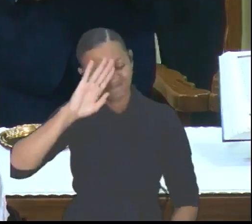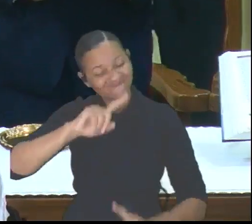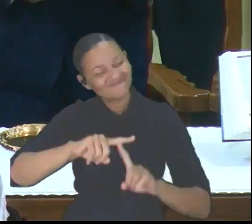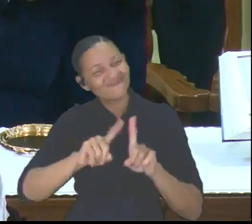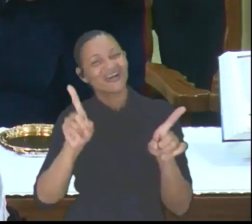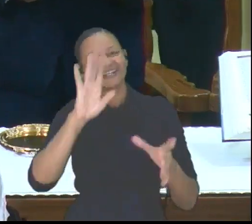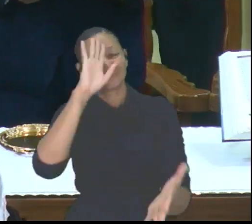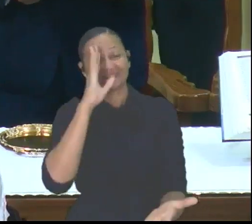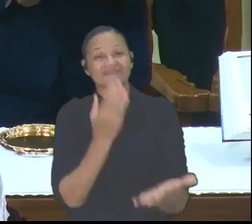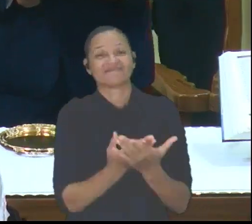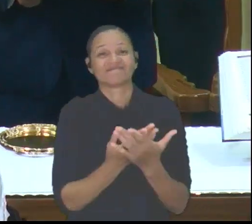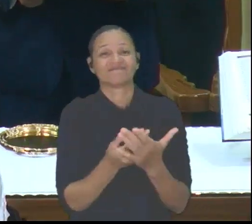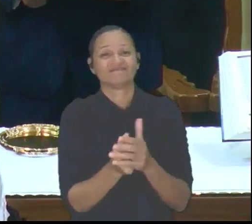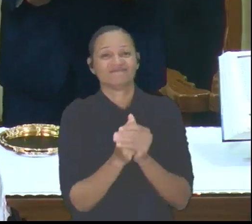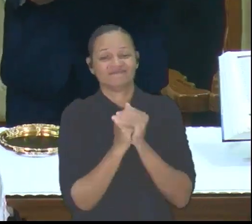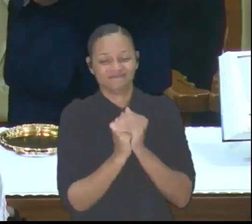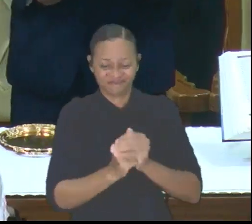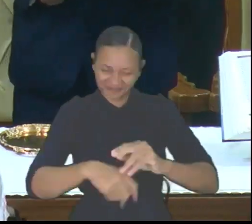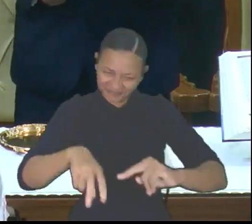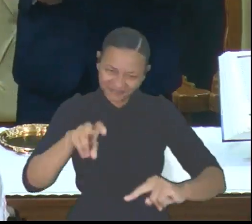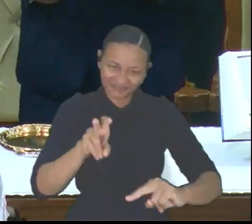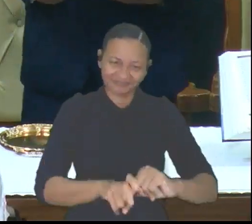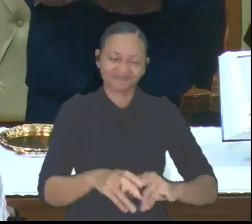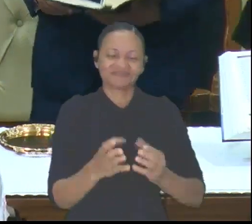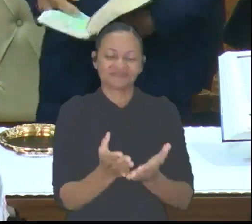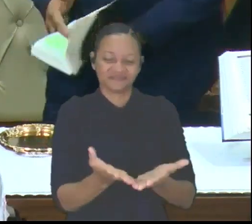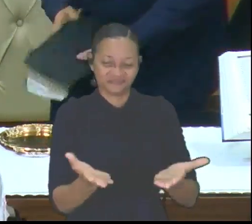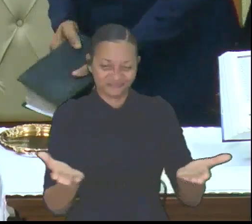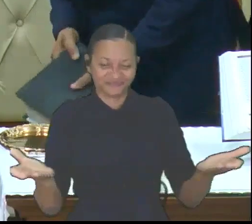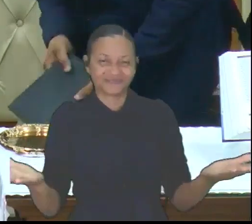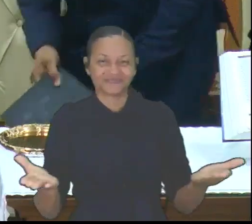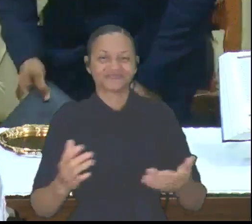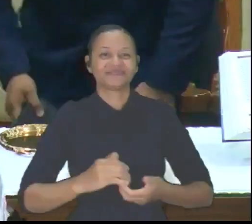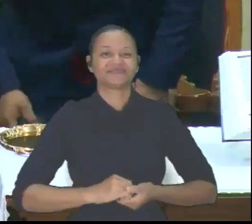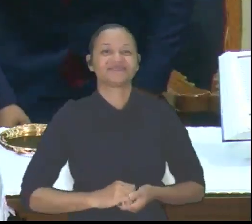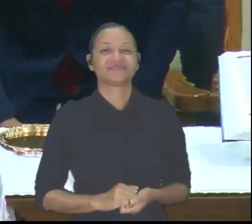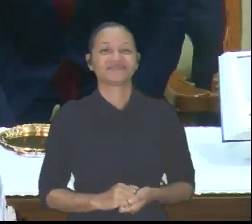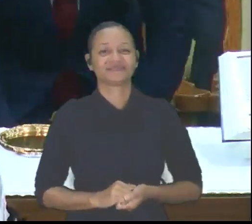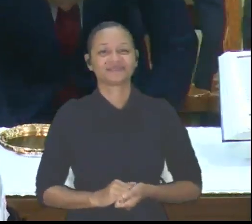cremos. Amém? Podei-vos assentar.